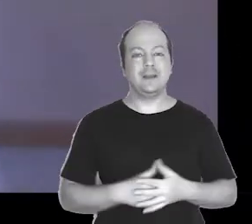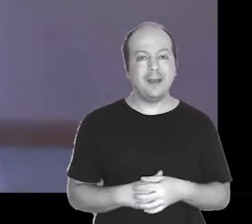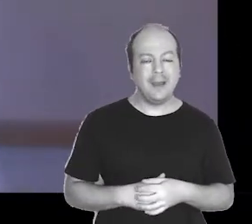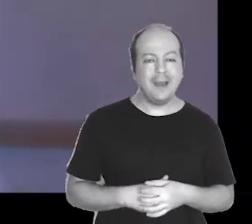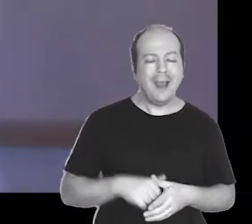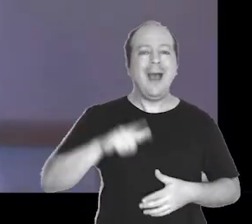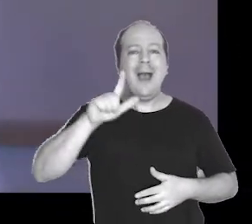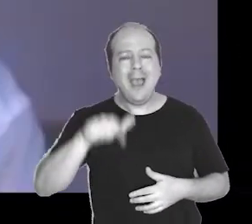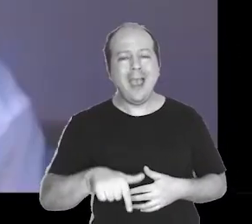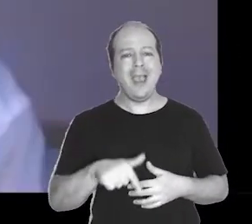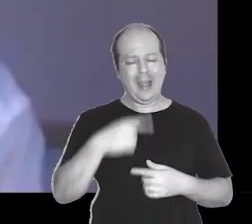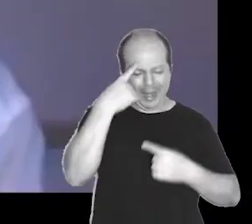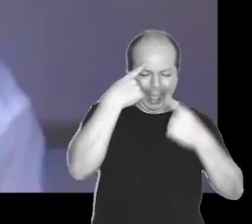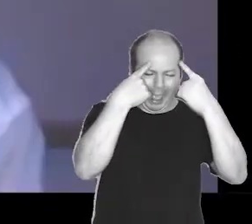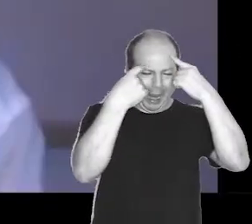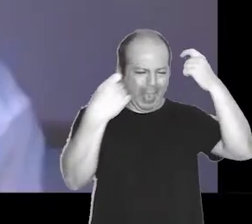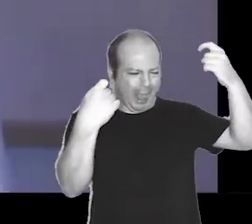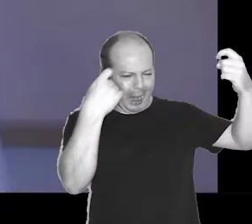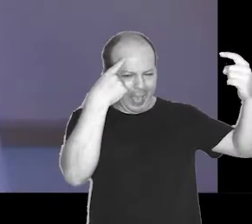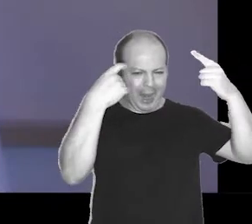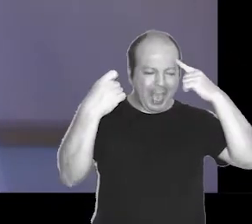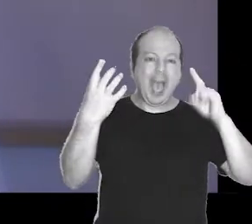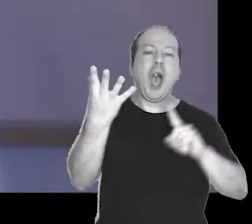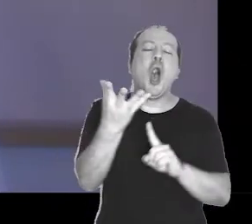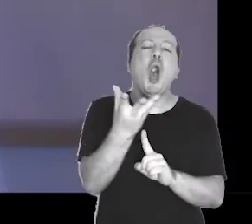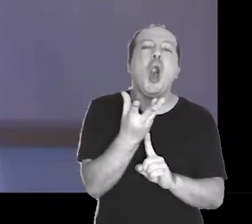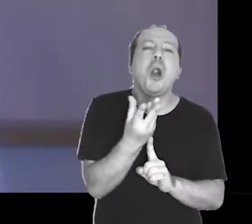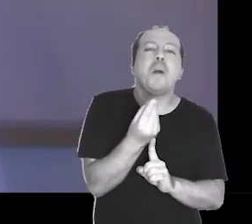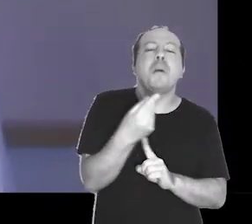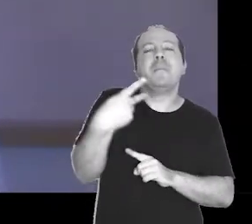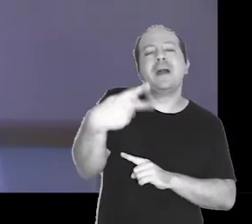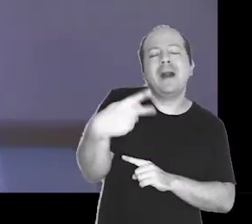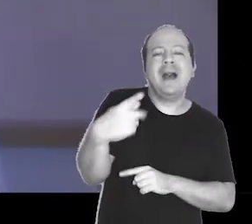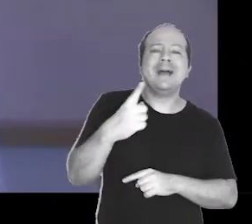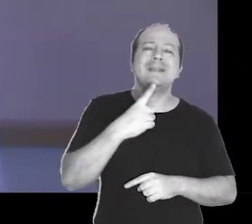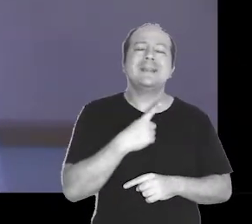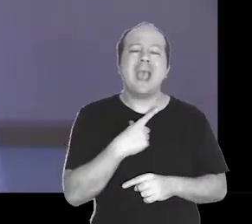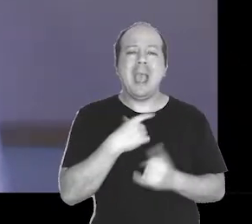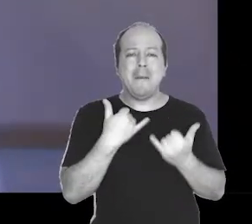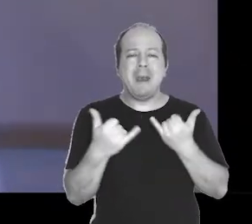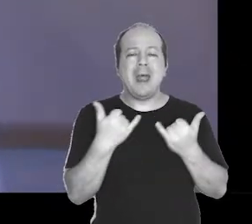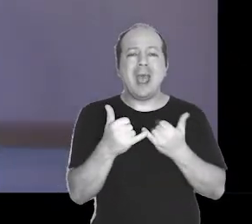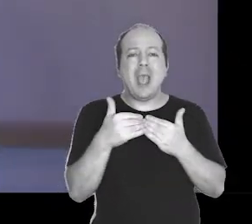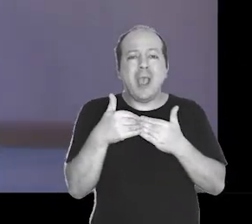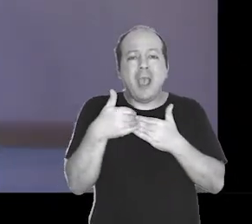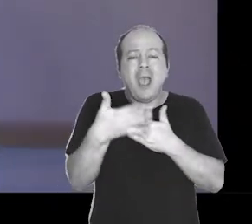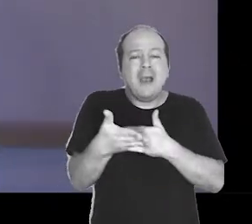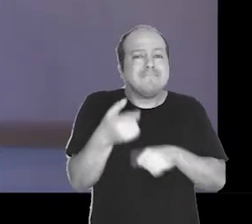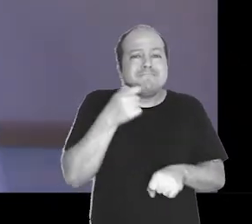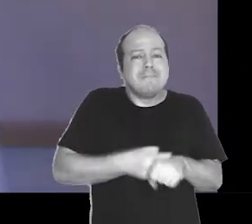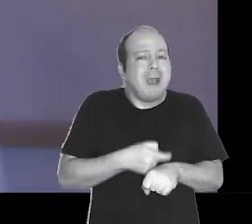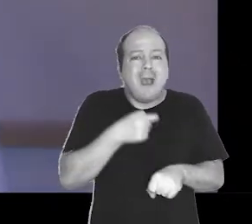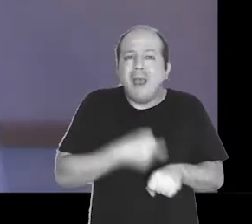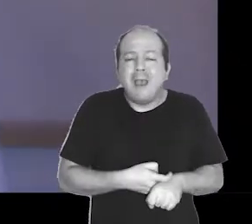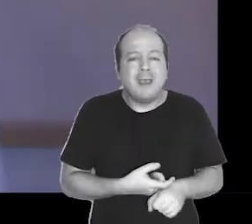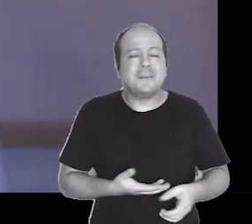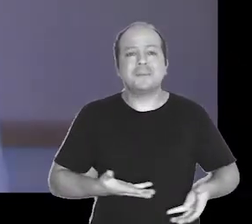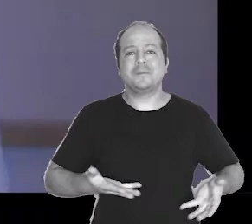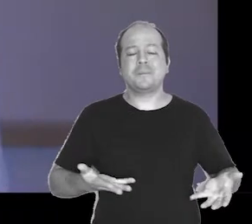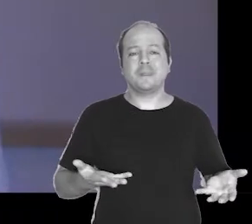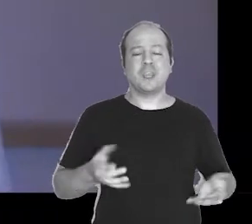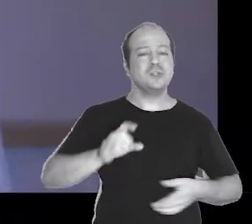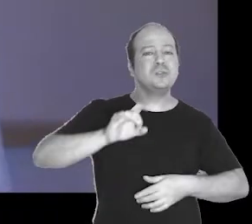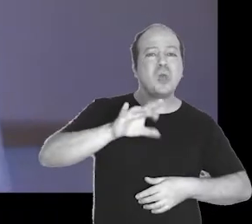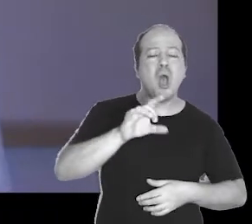Trata-se de reelaborar na obra o que fora dela seria cru demais. Será que isso